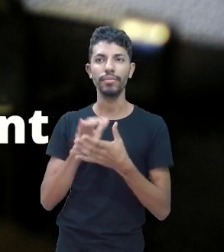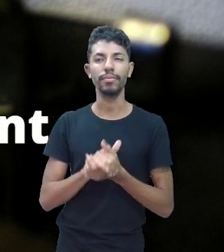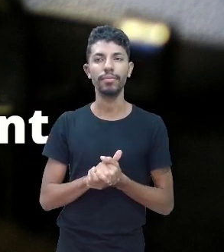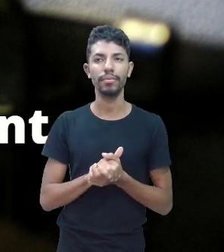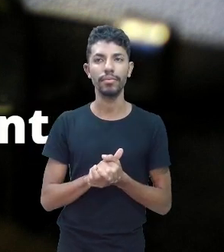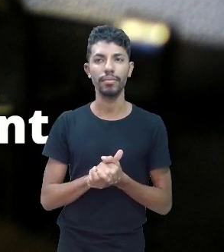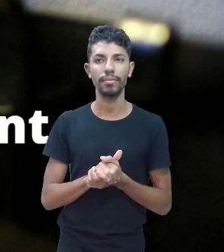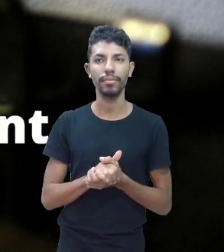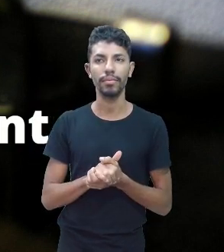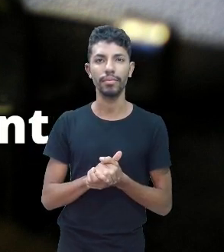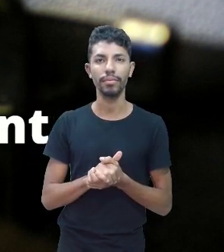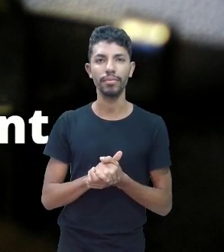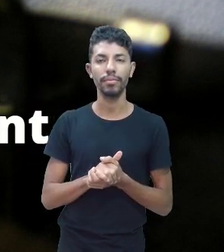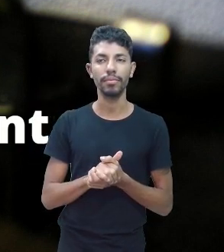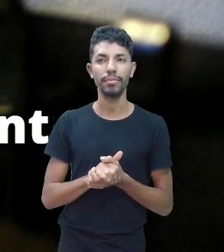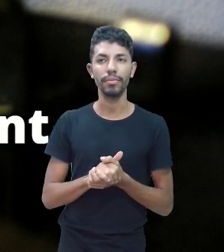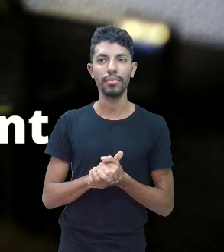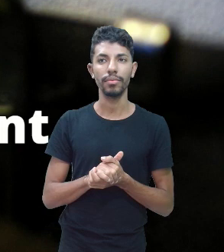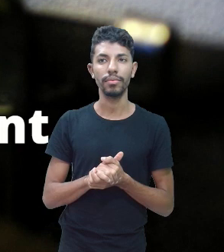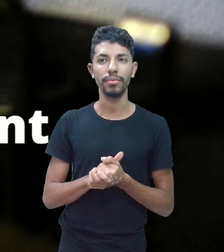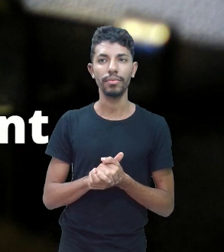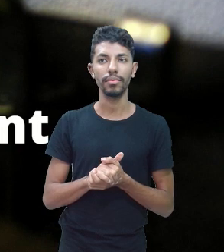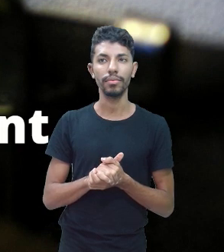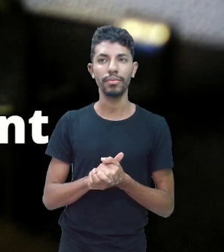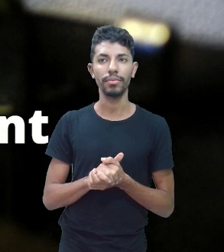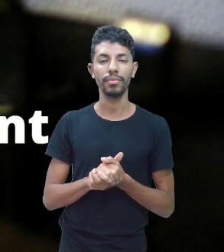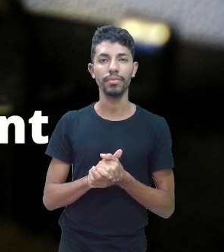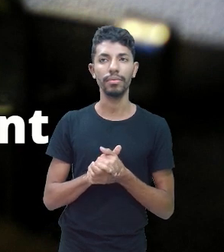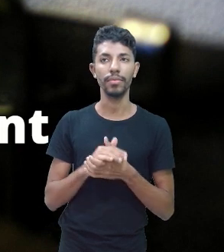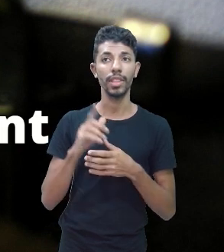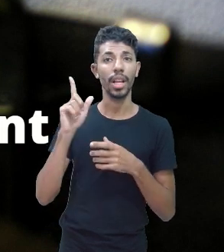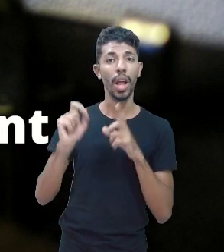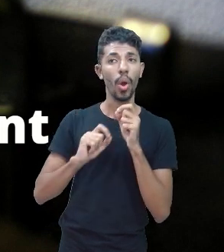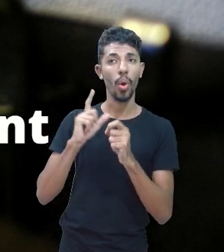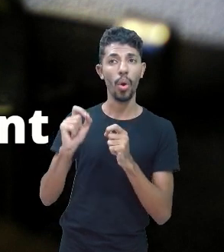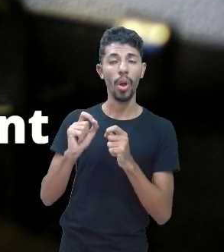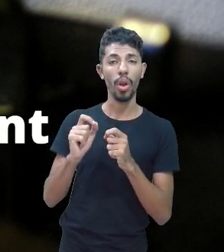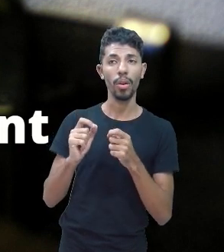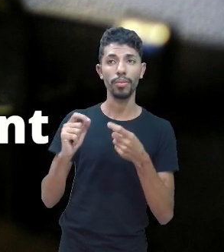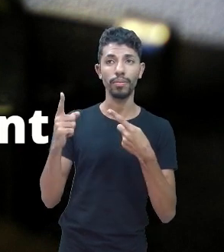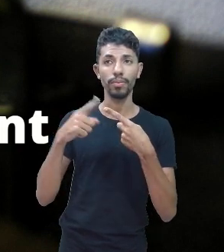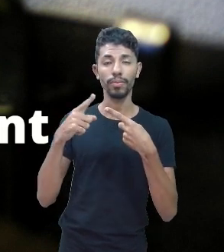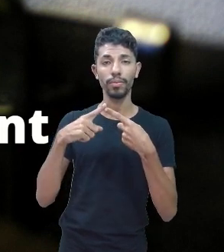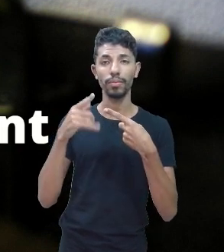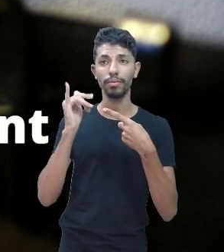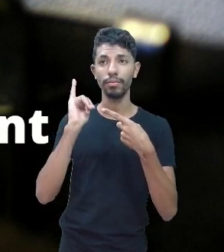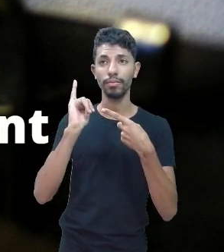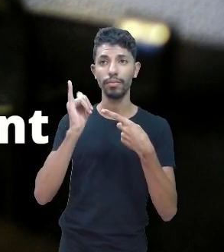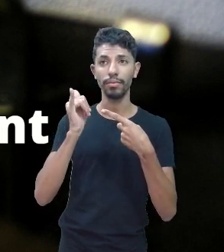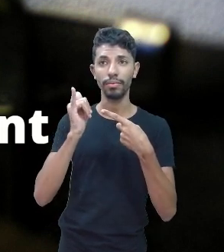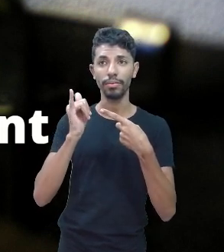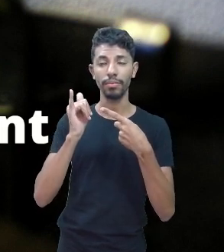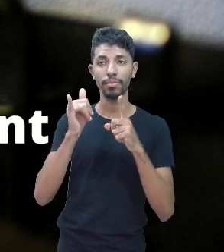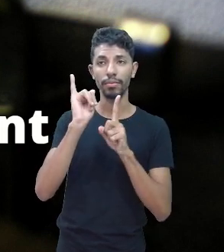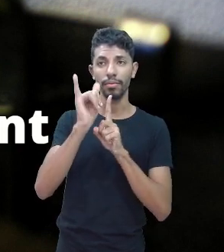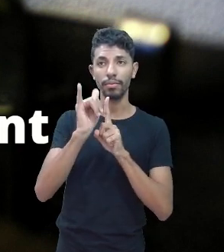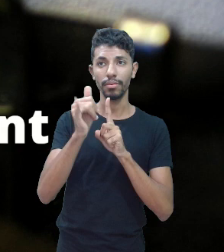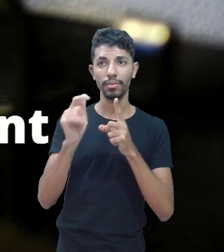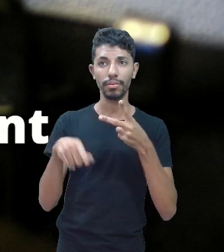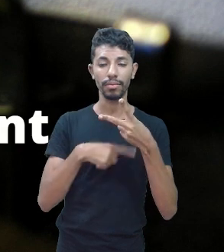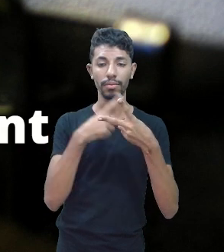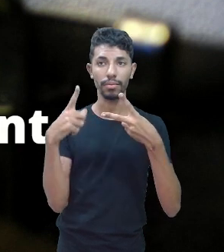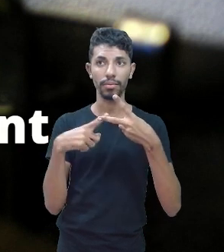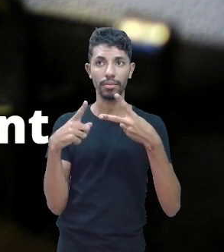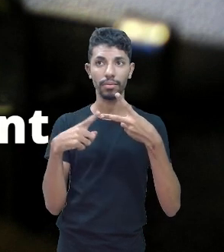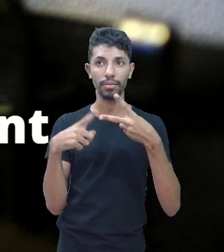plot. São cognatas essas palavras aí, né? Narrator, narrador, character, que parece ser caráter, mas é